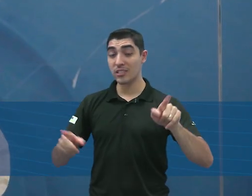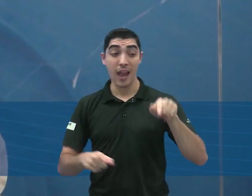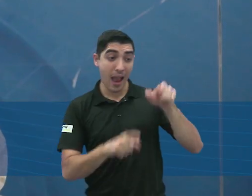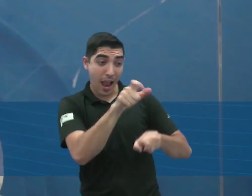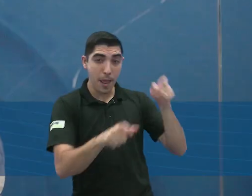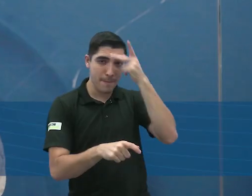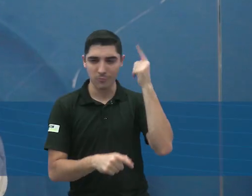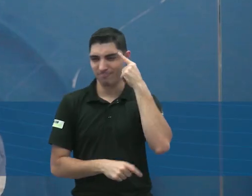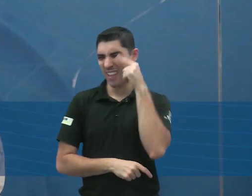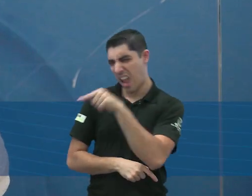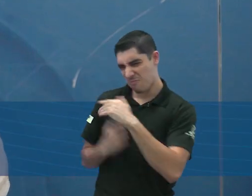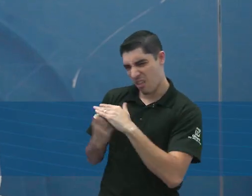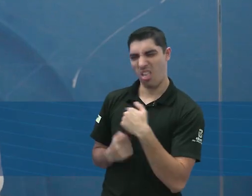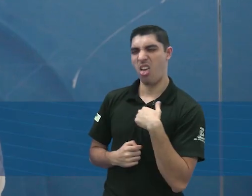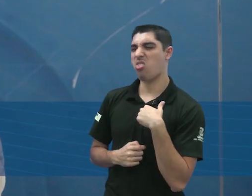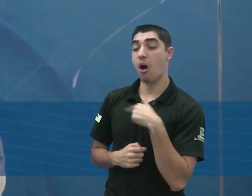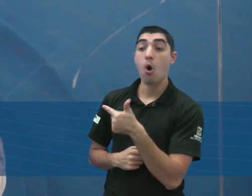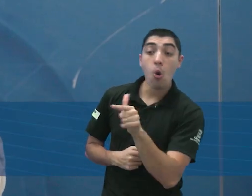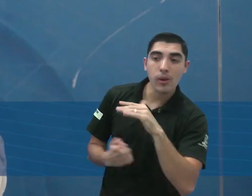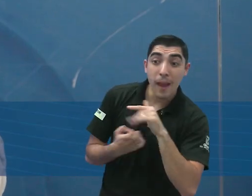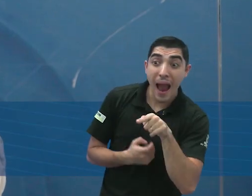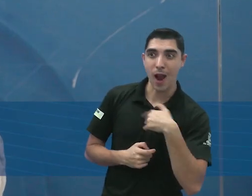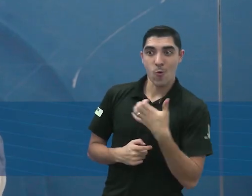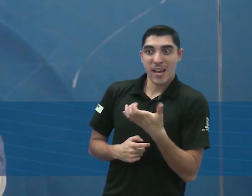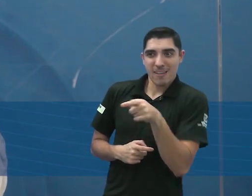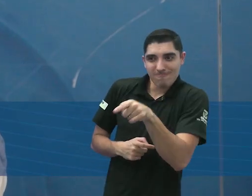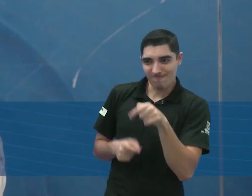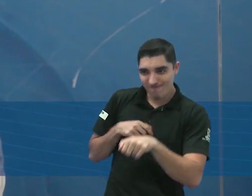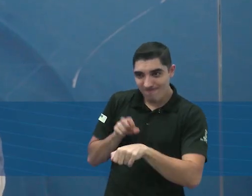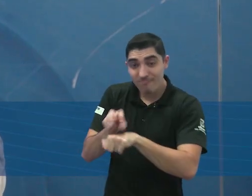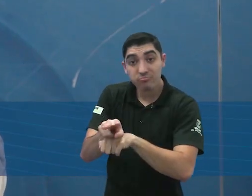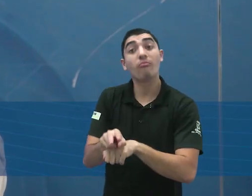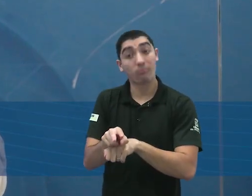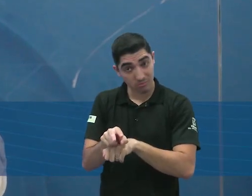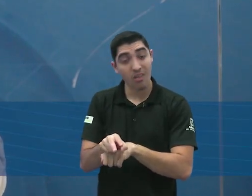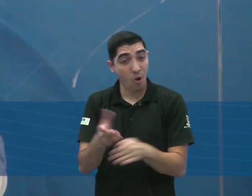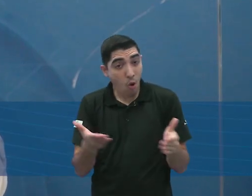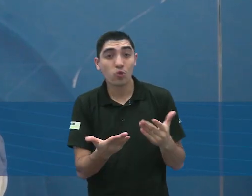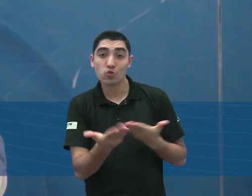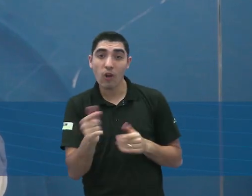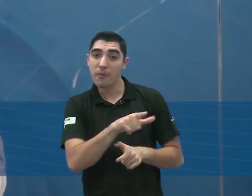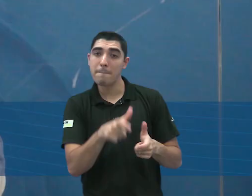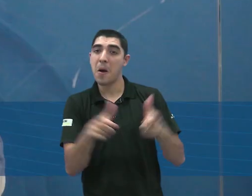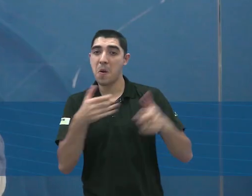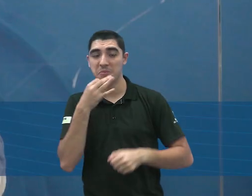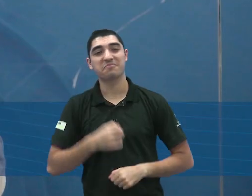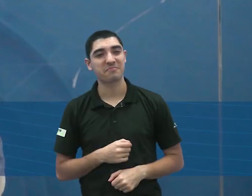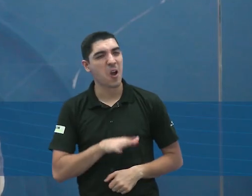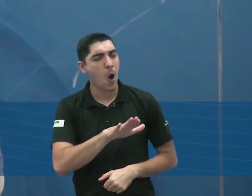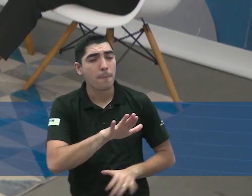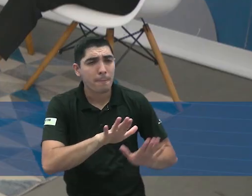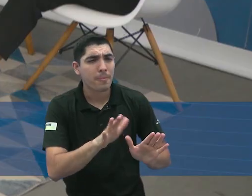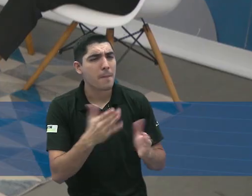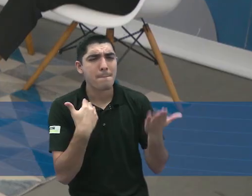diferente, a gente consegue perceber que as pessoas escolhem também os ambientes onde querem trabalhar, né? Os jovens, principalmente, têm esse olhar, né? Olha,